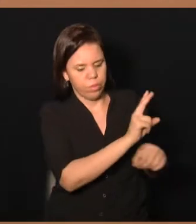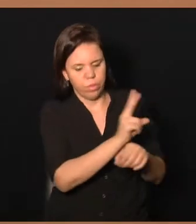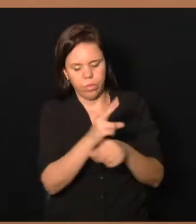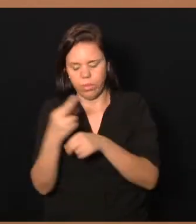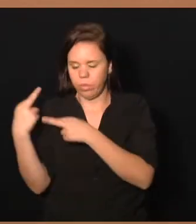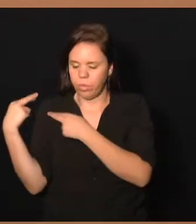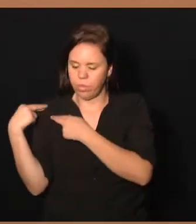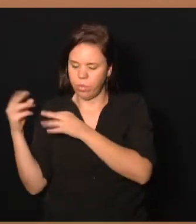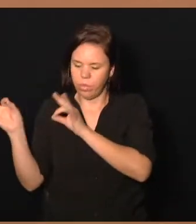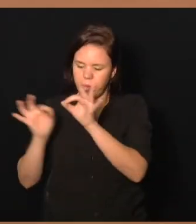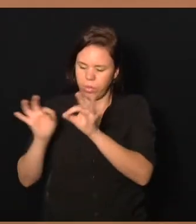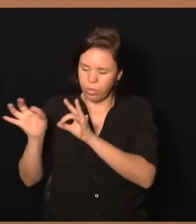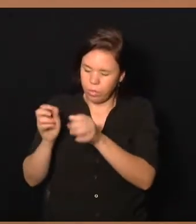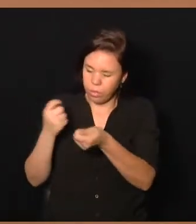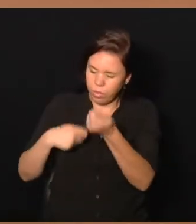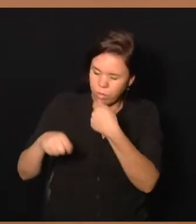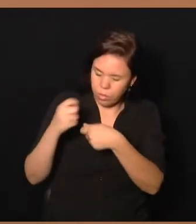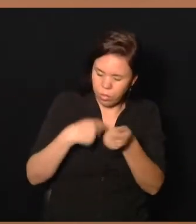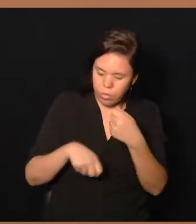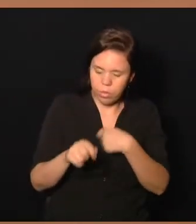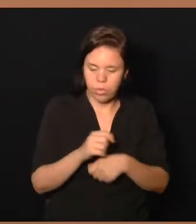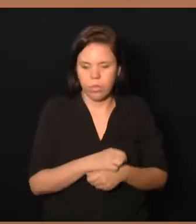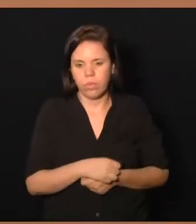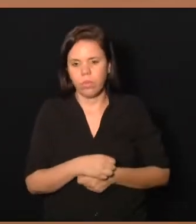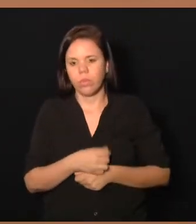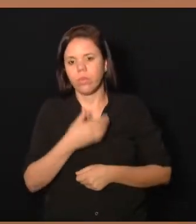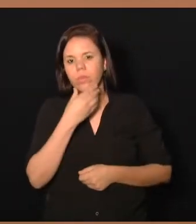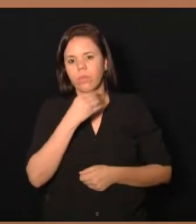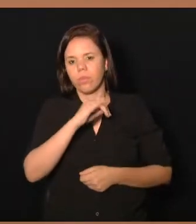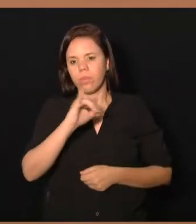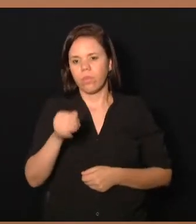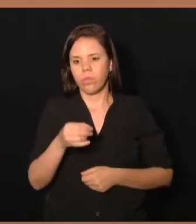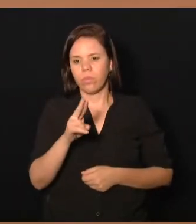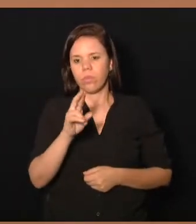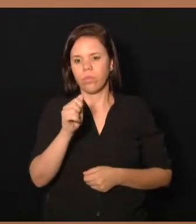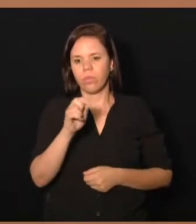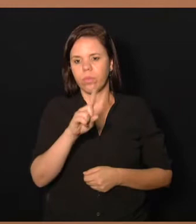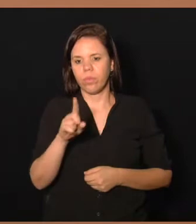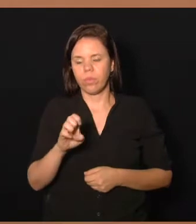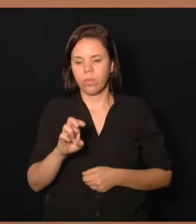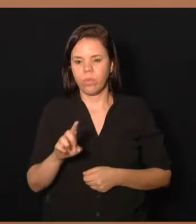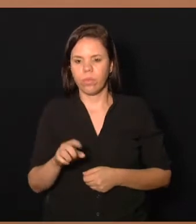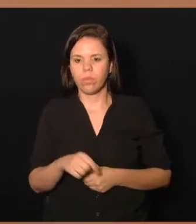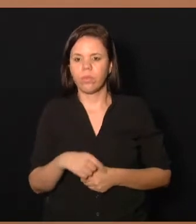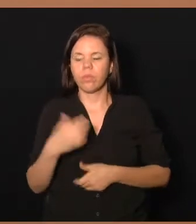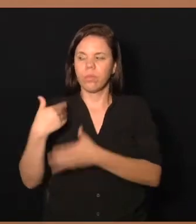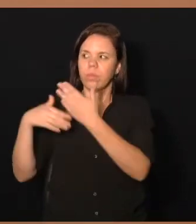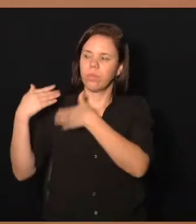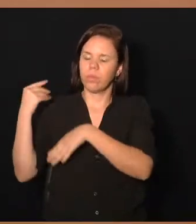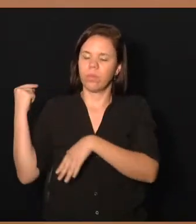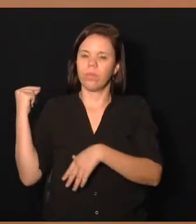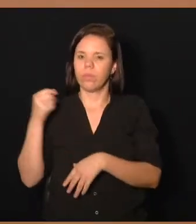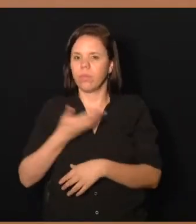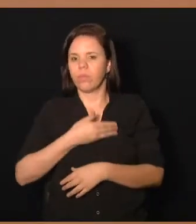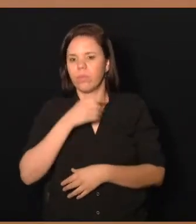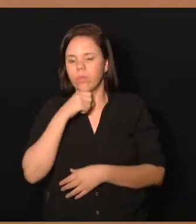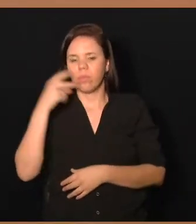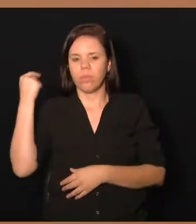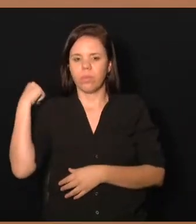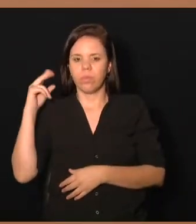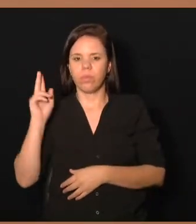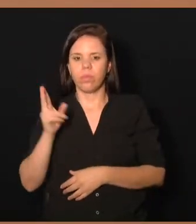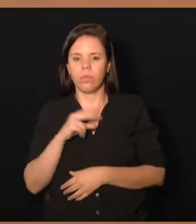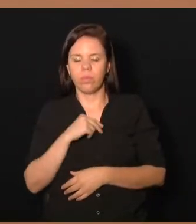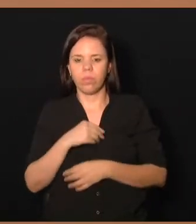que cuidava dos conselhos. O Juarez é velho amigo nosso, né, Juarez? Daquele tempo já.